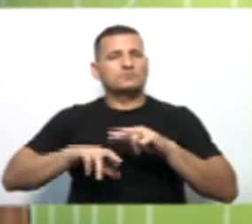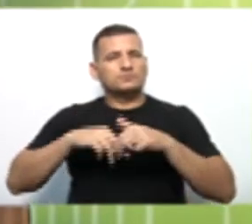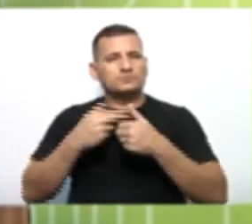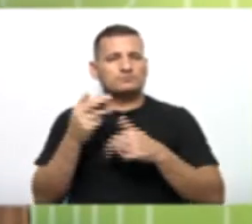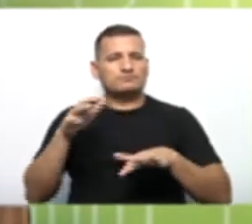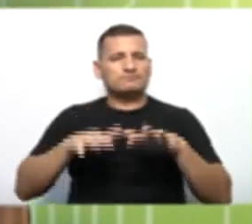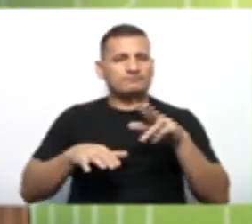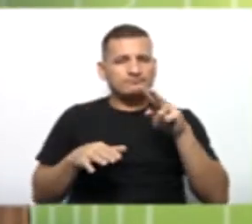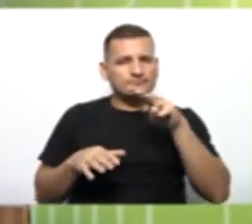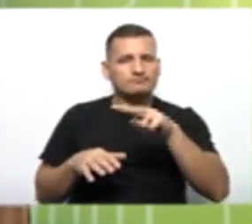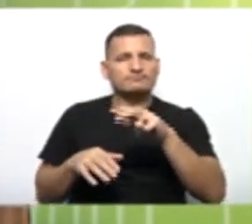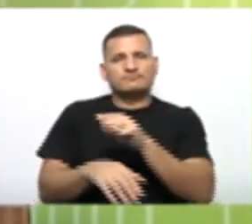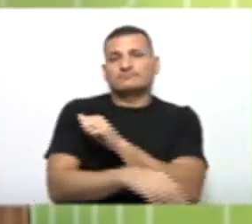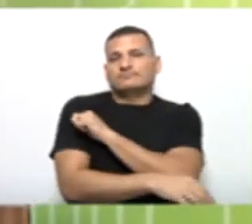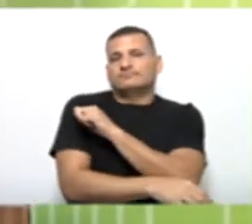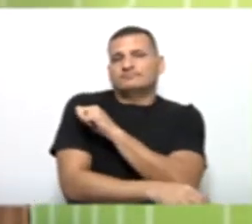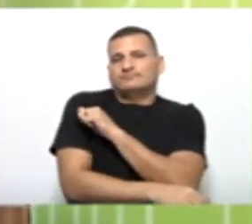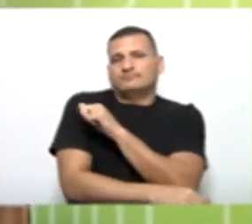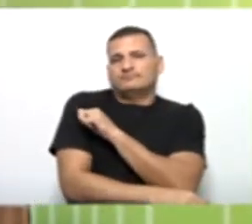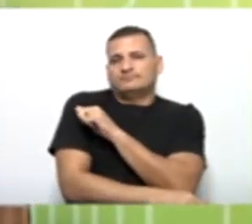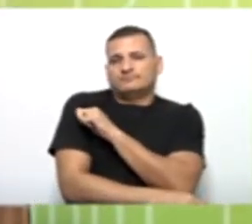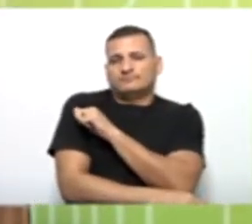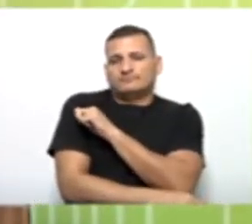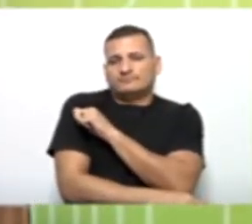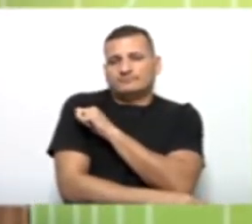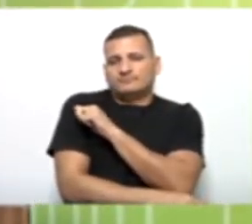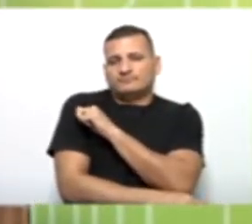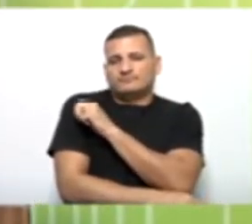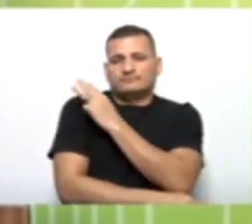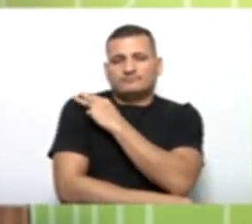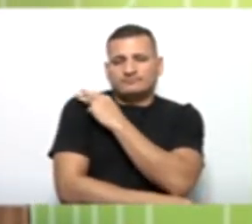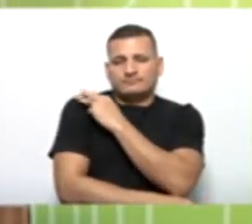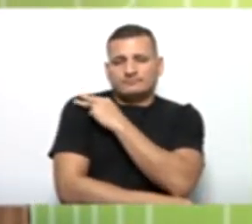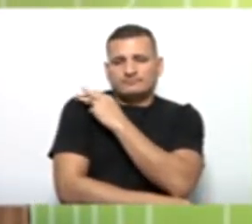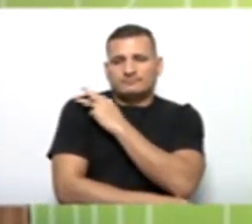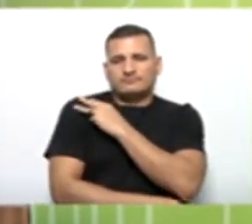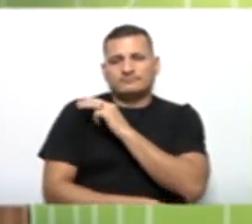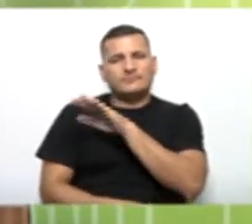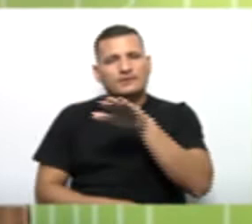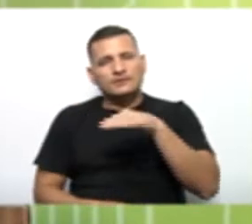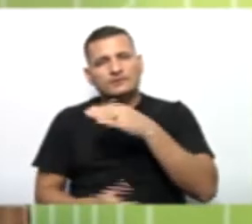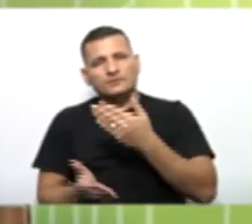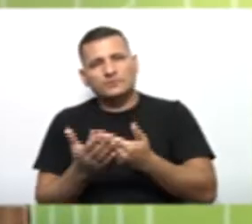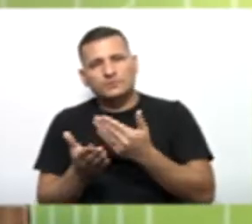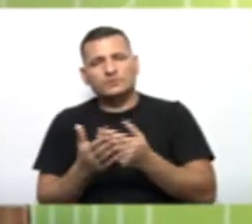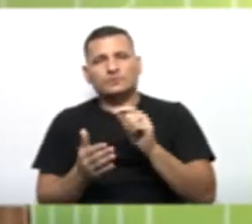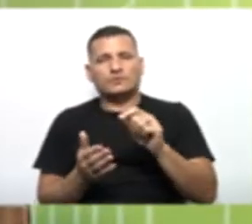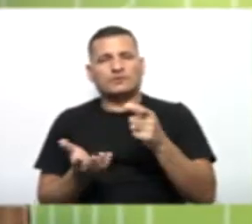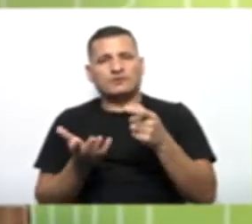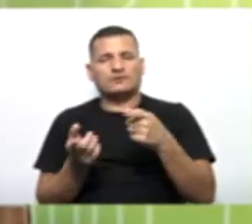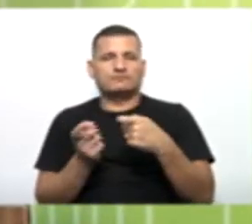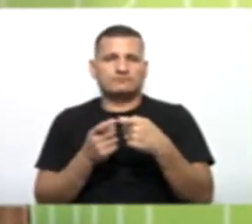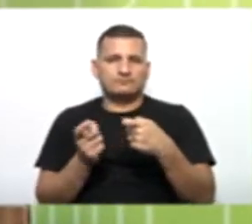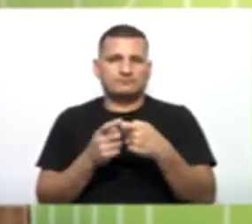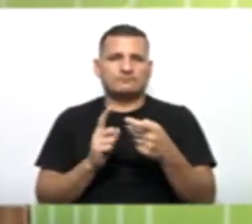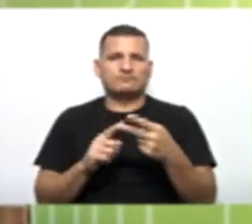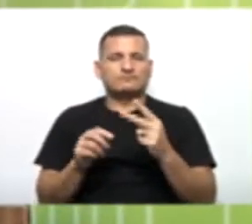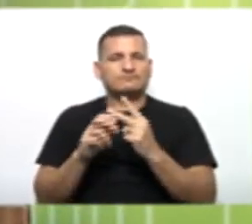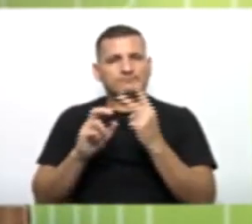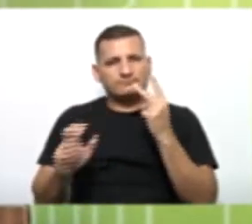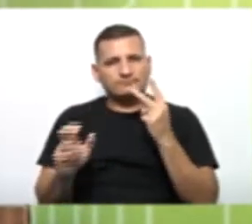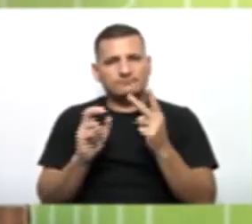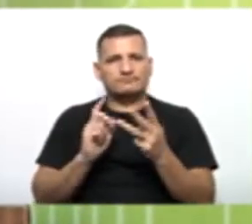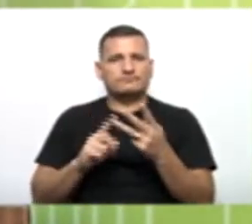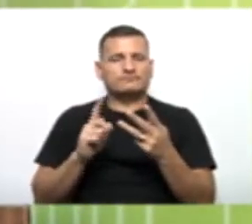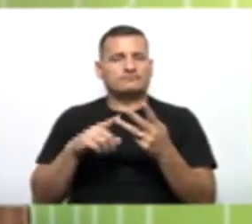vemos né os alunos do 3º ano do ensino médio todos estudando muito é para fazer medicina para fazer engenharia para